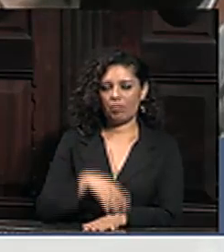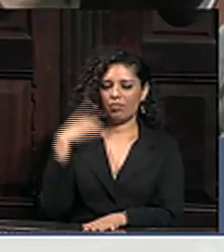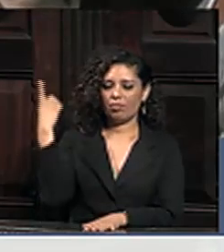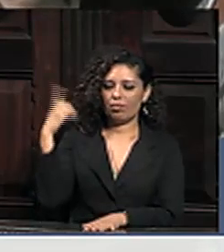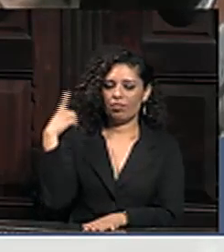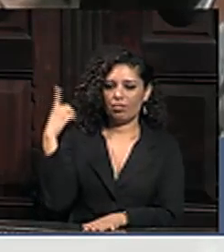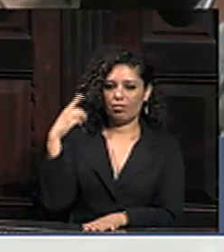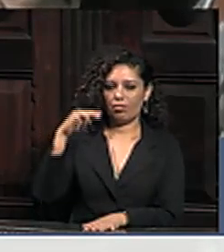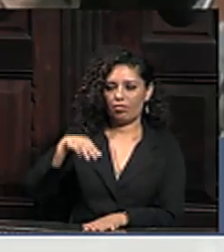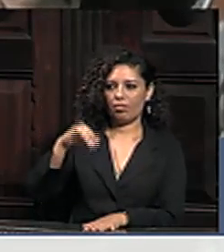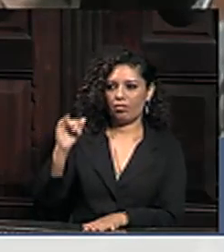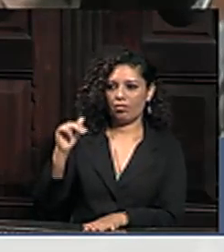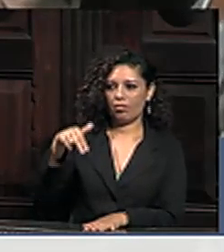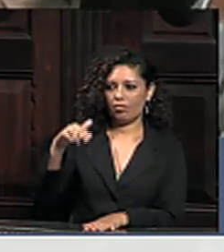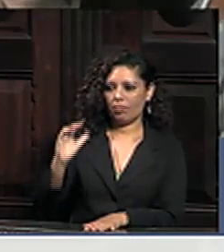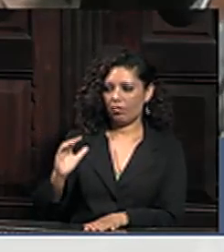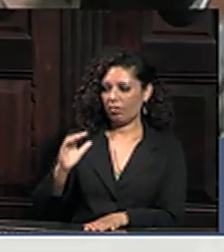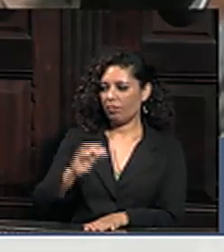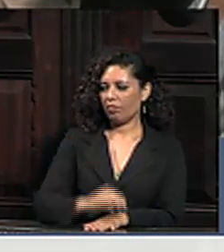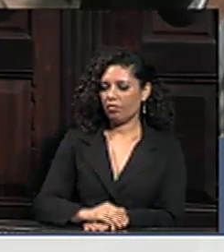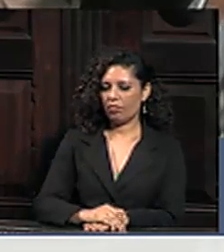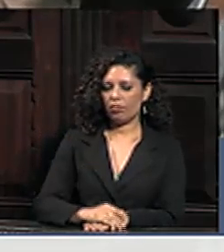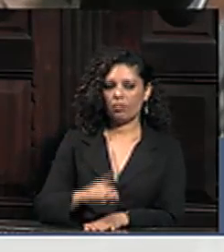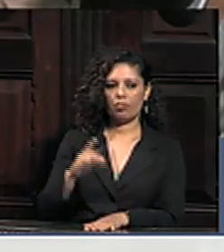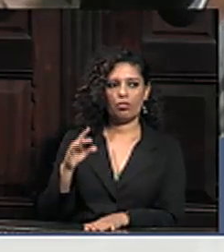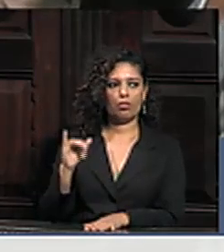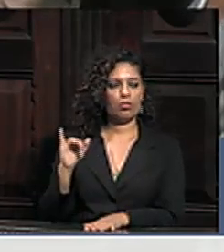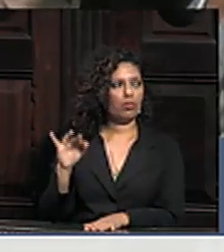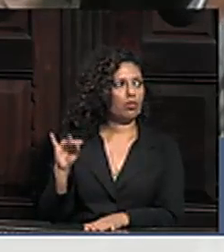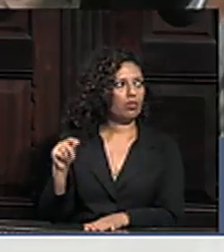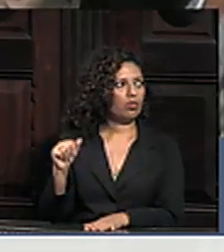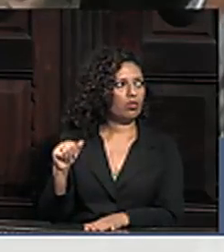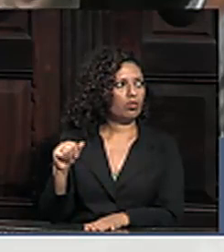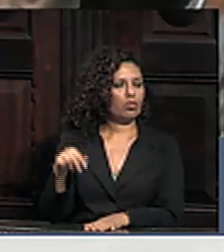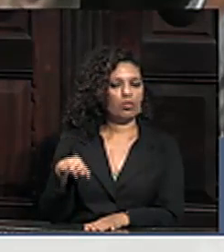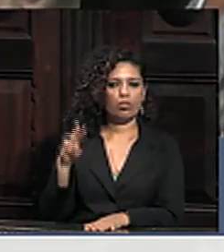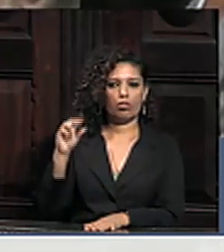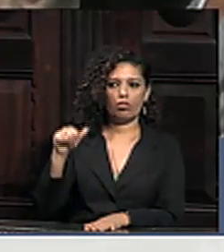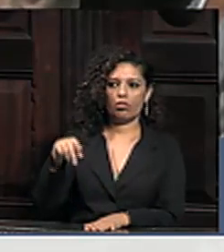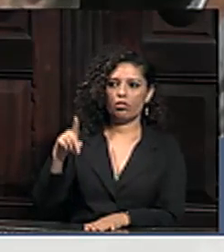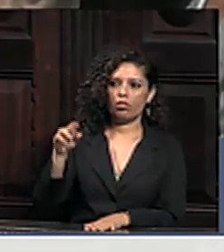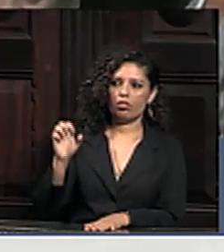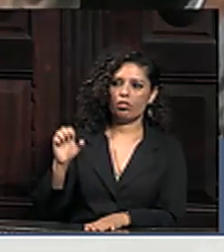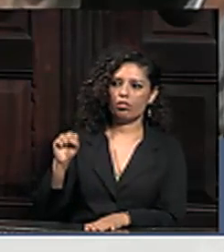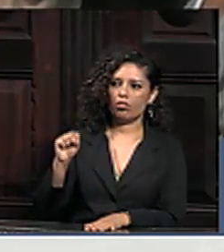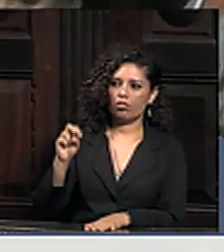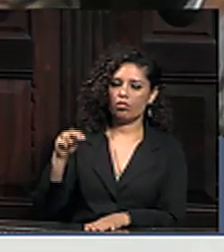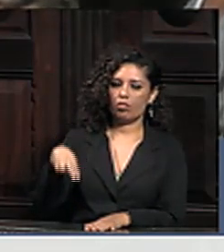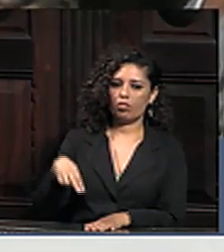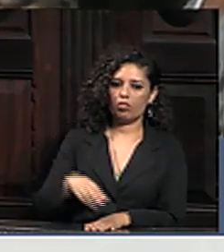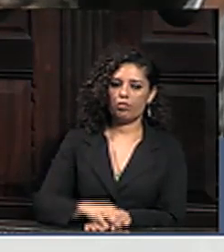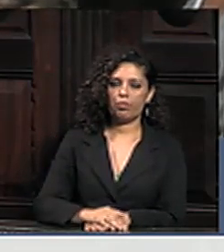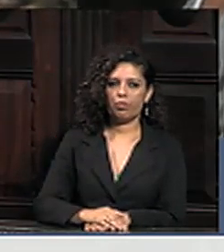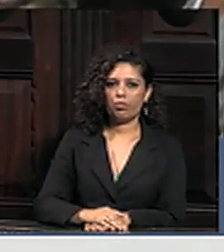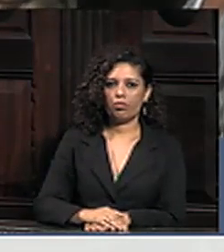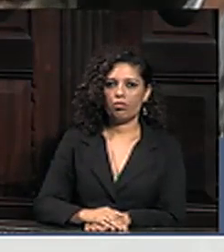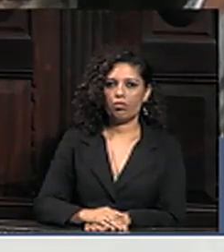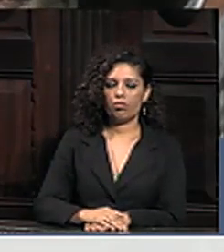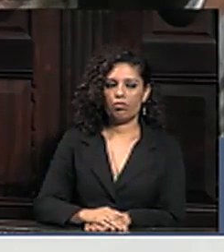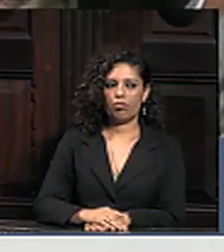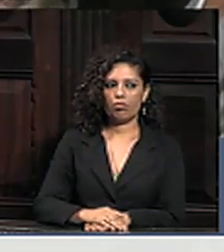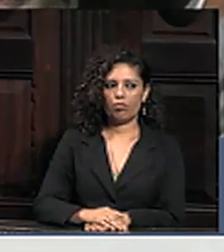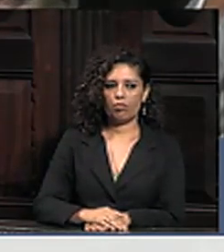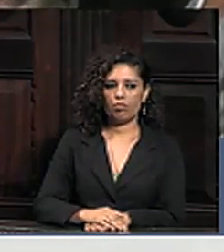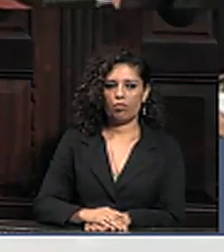deputado Carlos Mink, Tia Ju, Anderson Nogueira, Daniele. Designo o relator especial, deputado